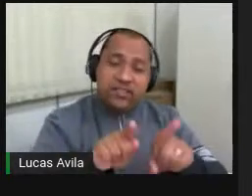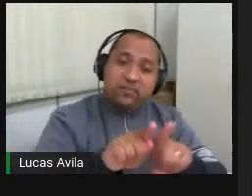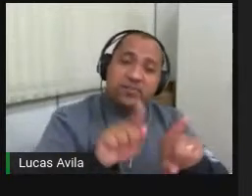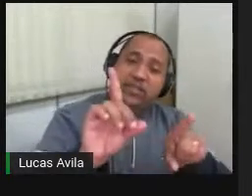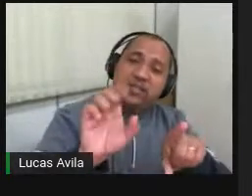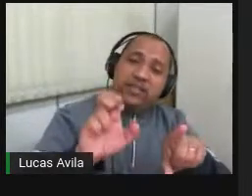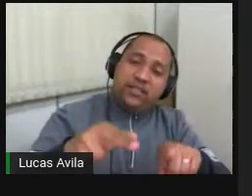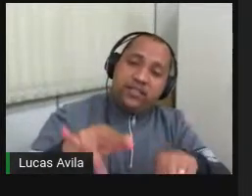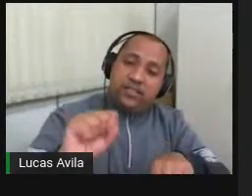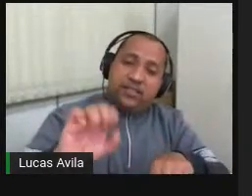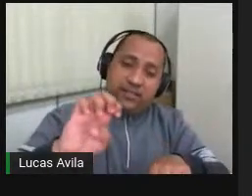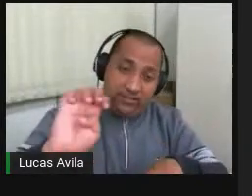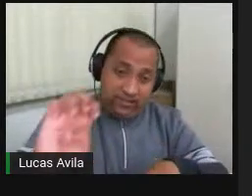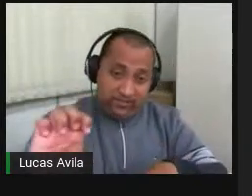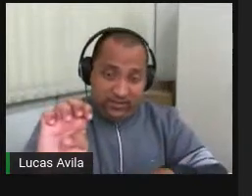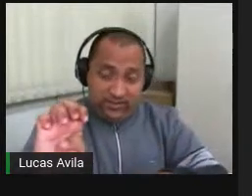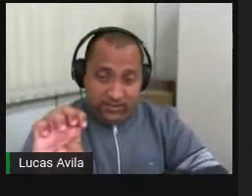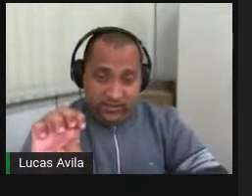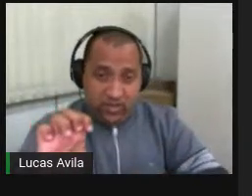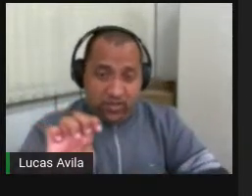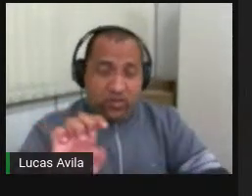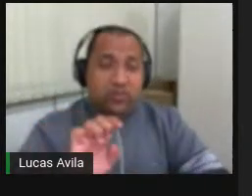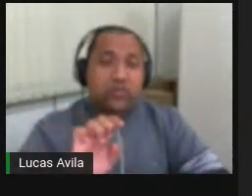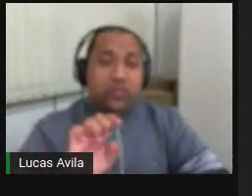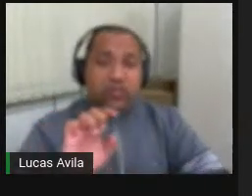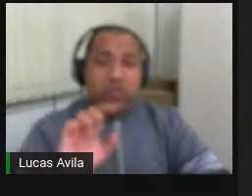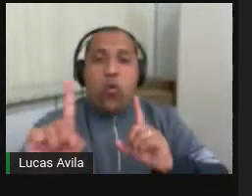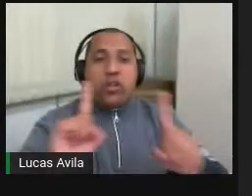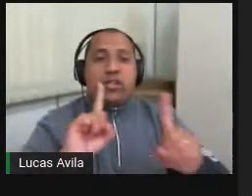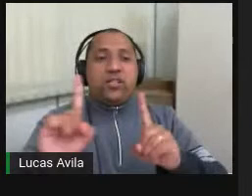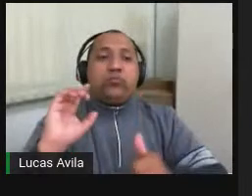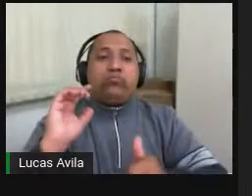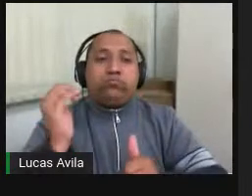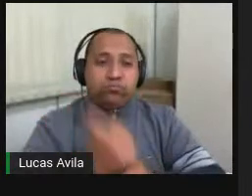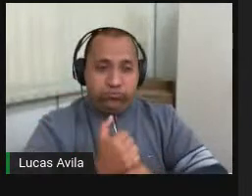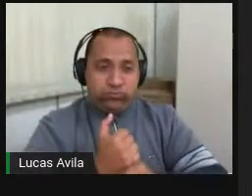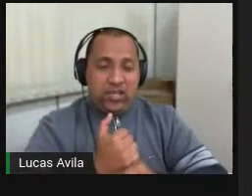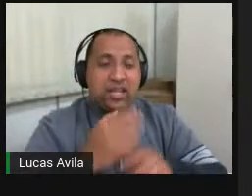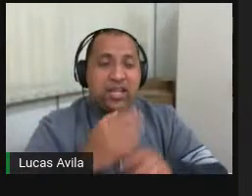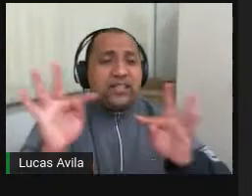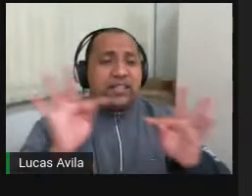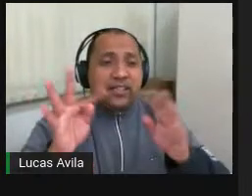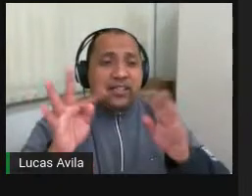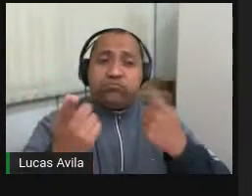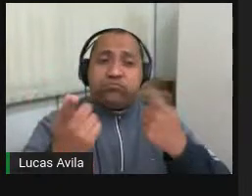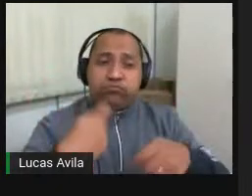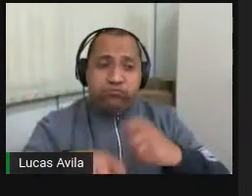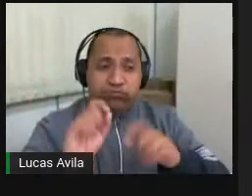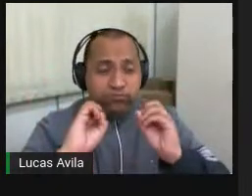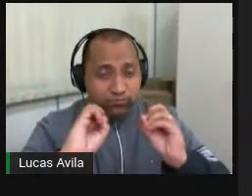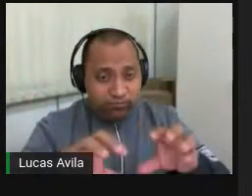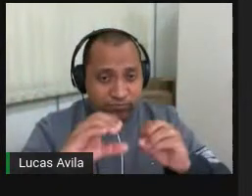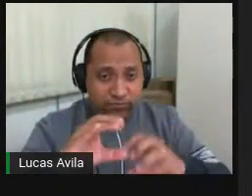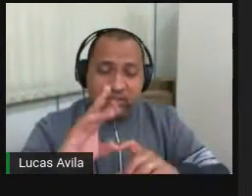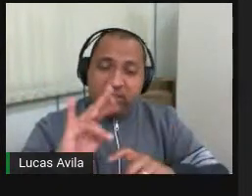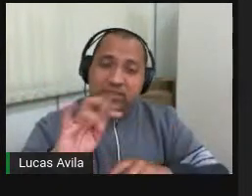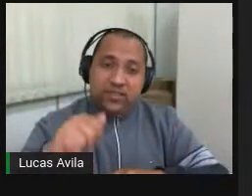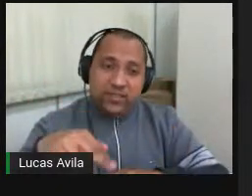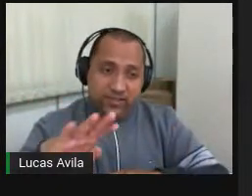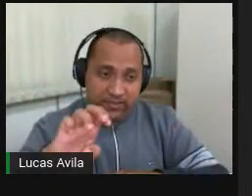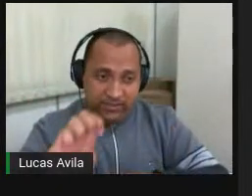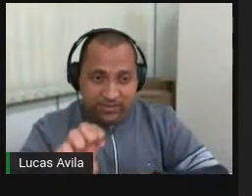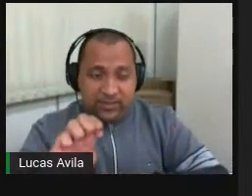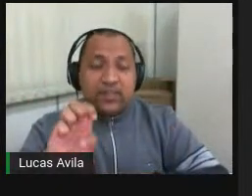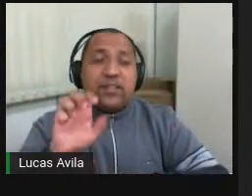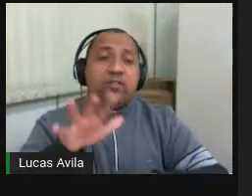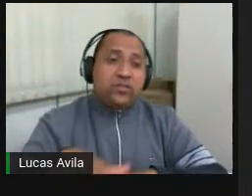nossa coordenadora substituta, nossa técnica administrativa em educação, Cristiane Ricord, representando a